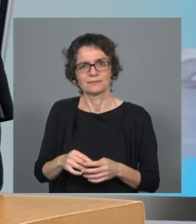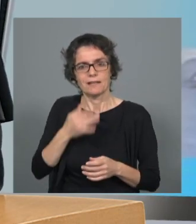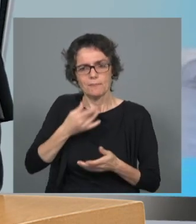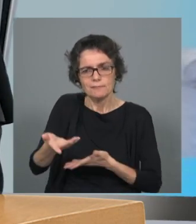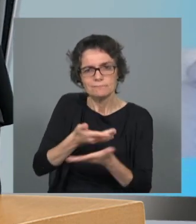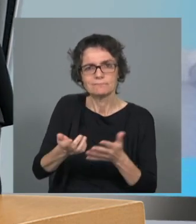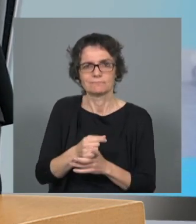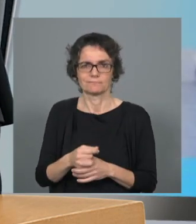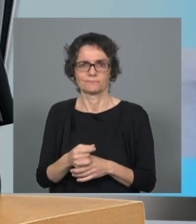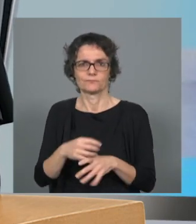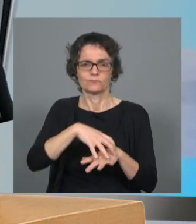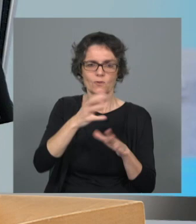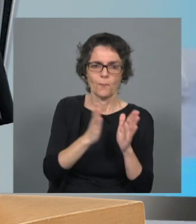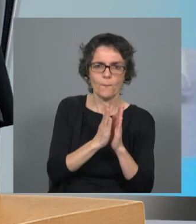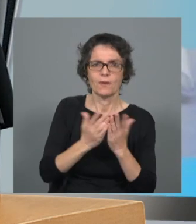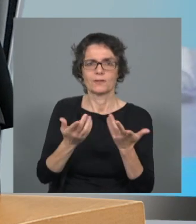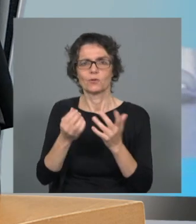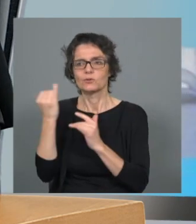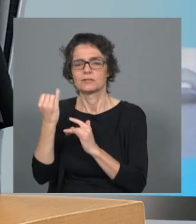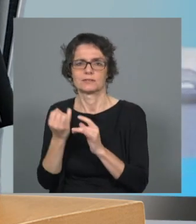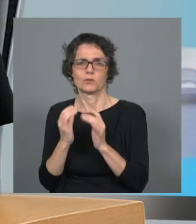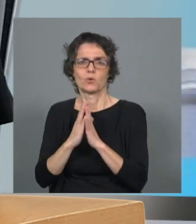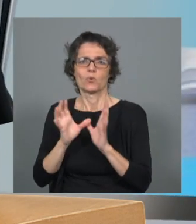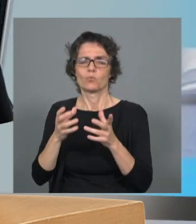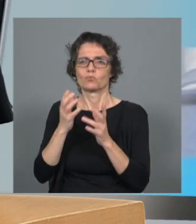Dioceses, paróquias, instituições, institutos religiosos,